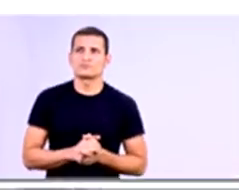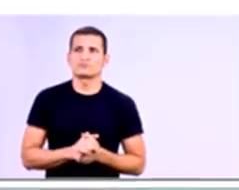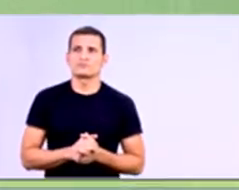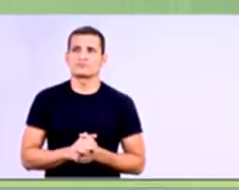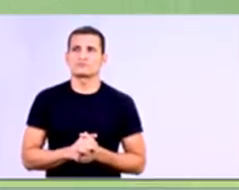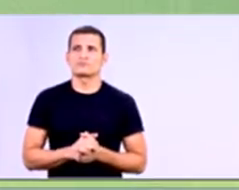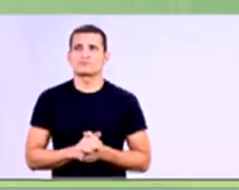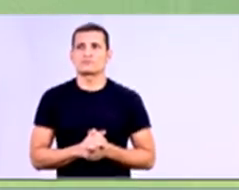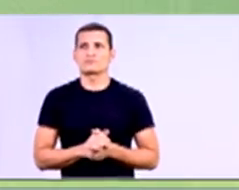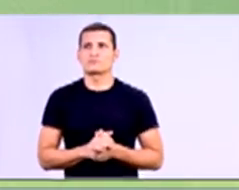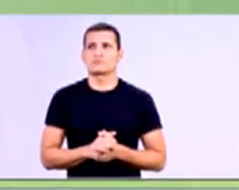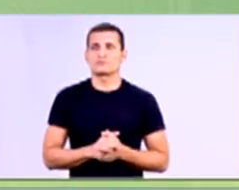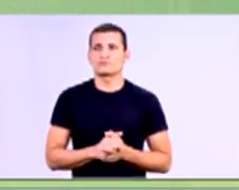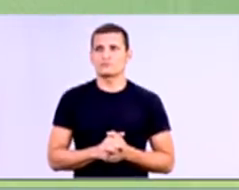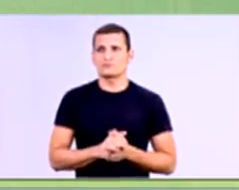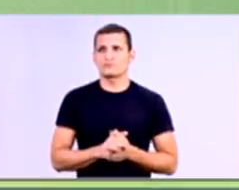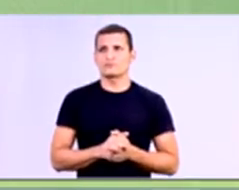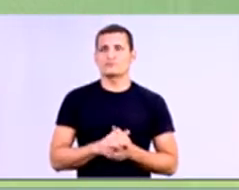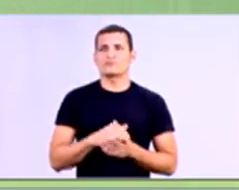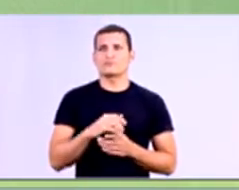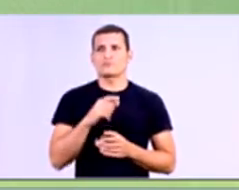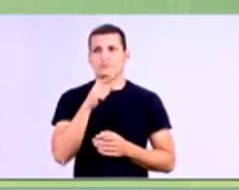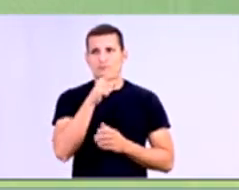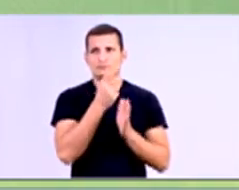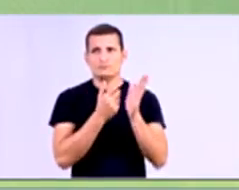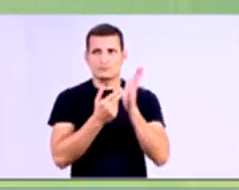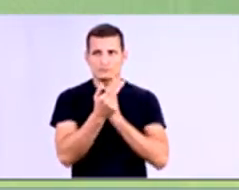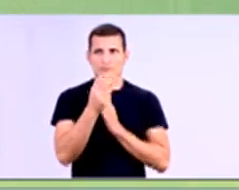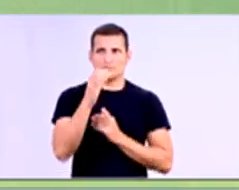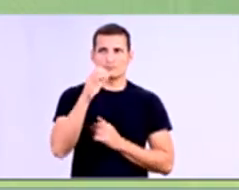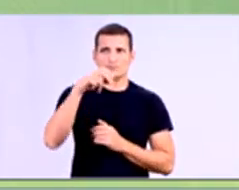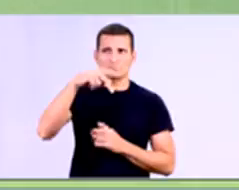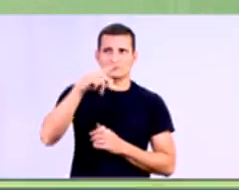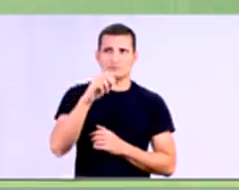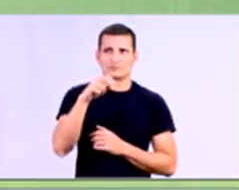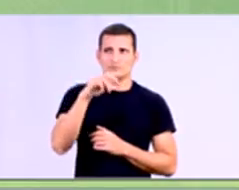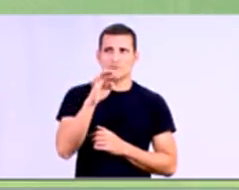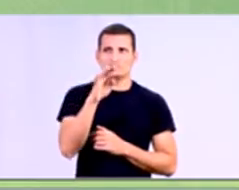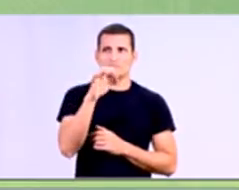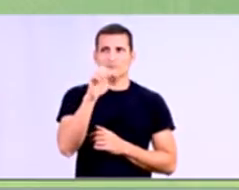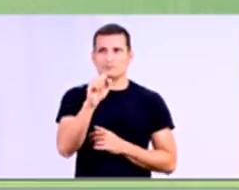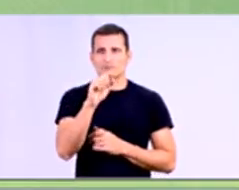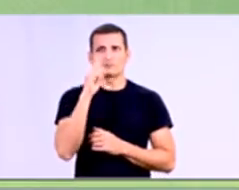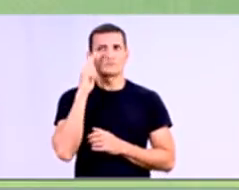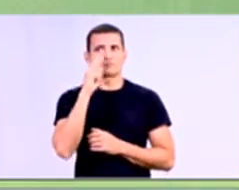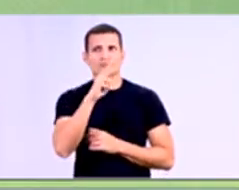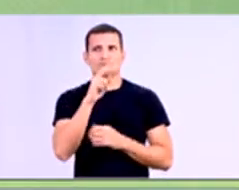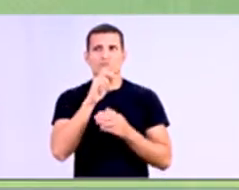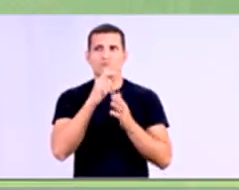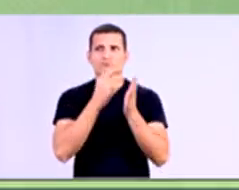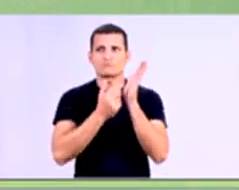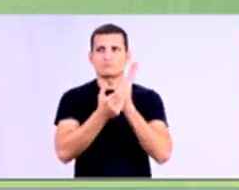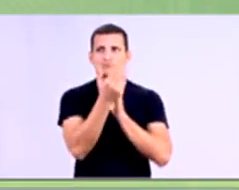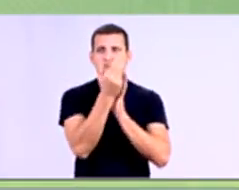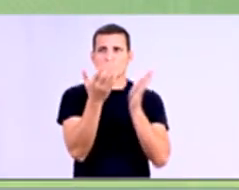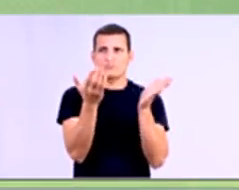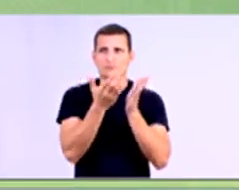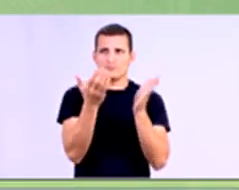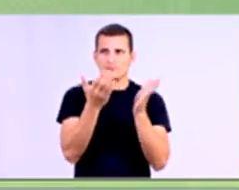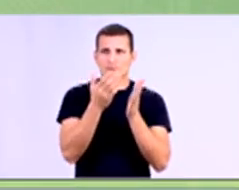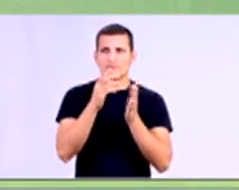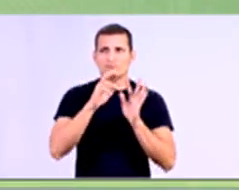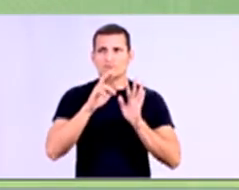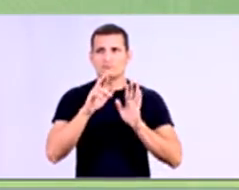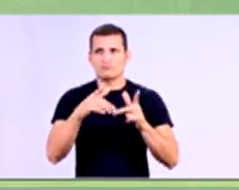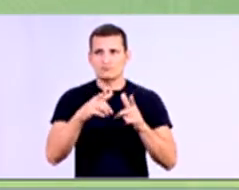conseguir visualizar melhor. Então vejam só, diagrama de componentes. Vejam que a notação aqui já muda. O símbolo agora para